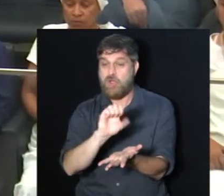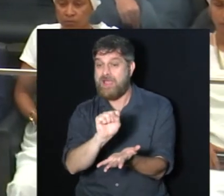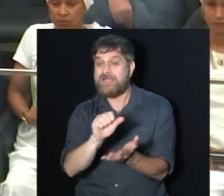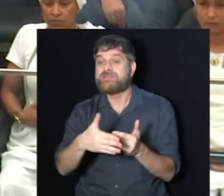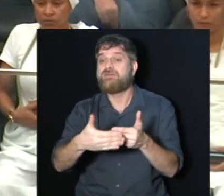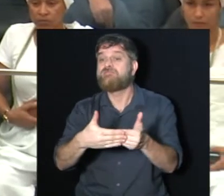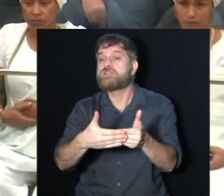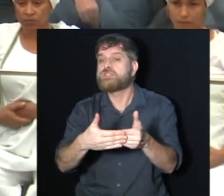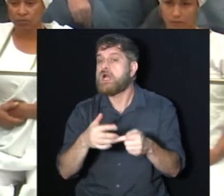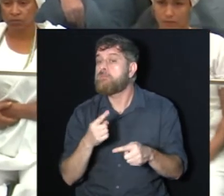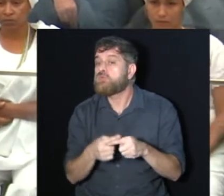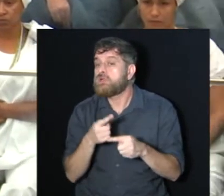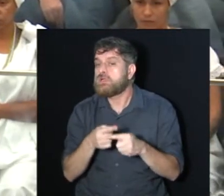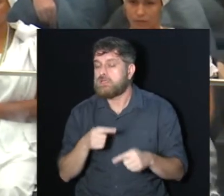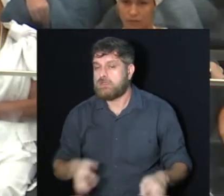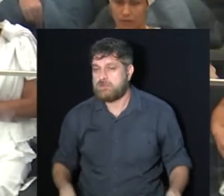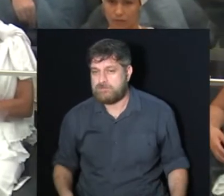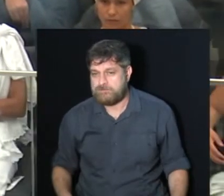Mulher?